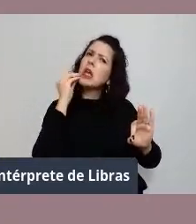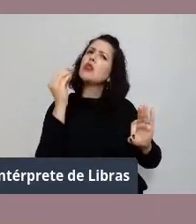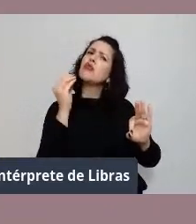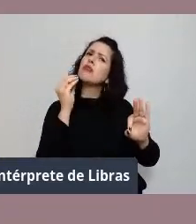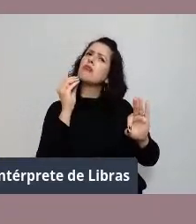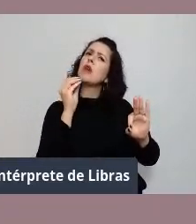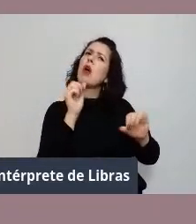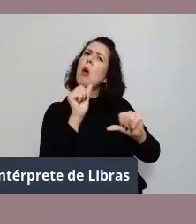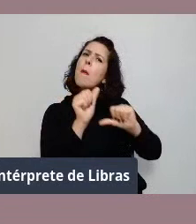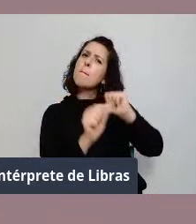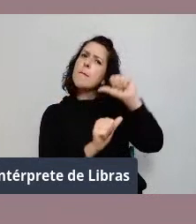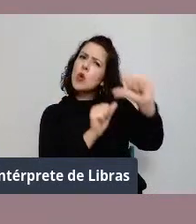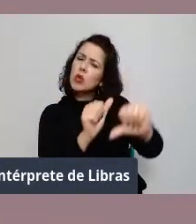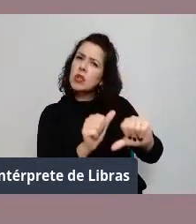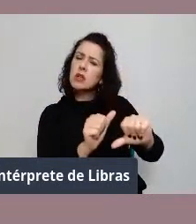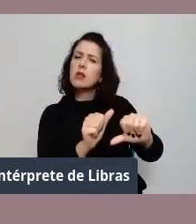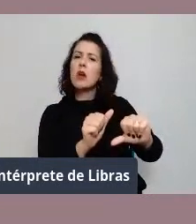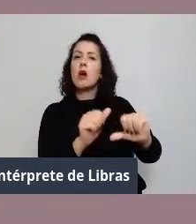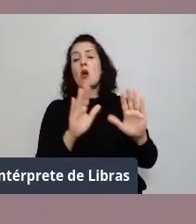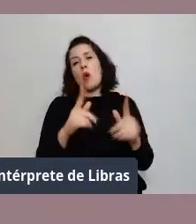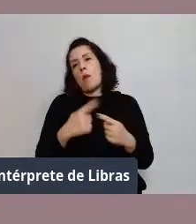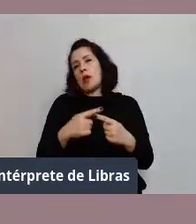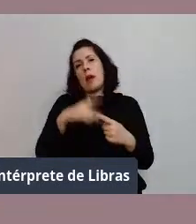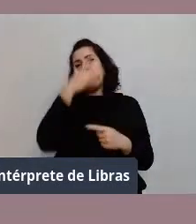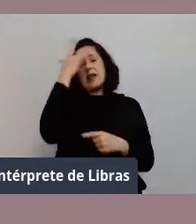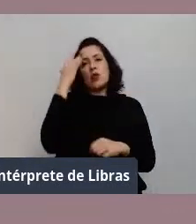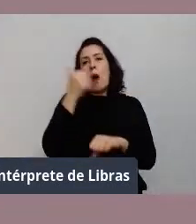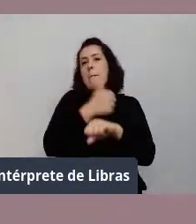feita pelos arquivistas, e